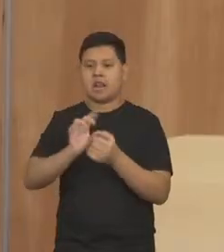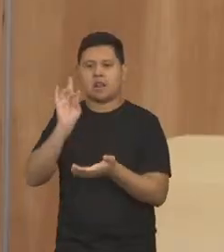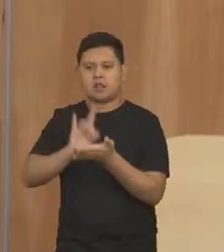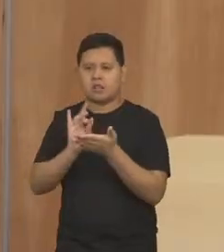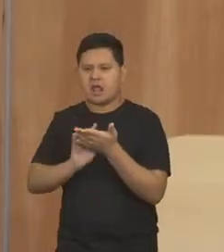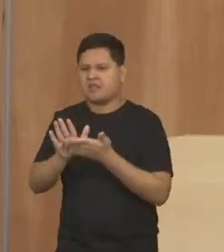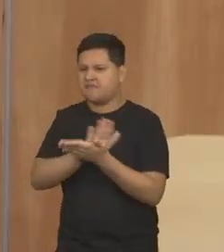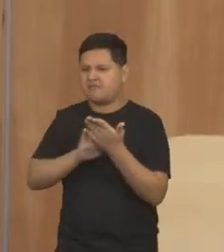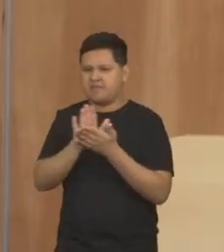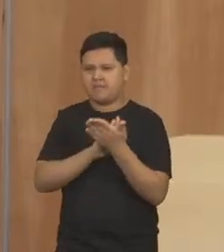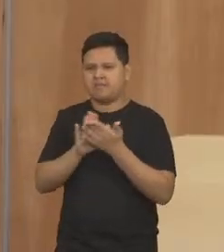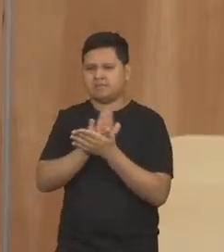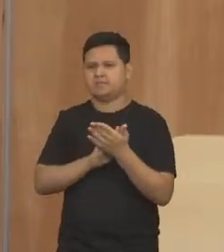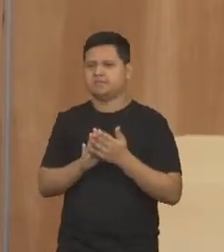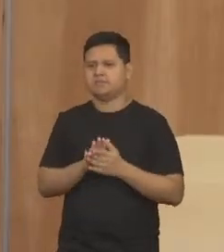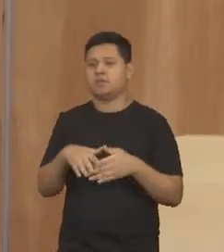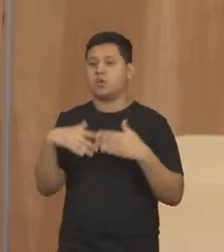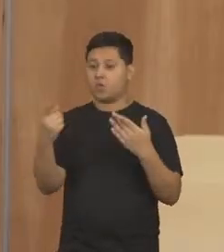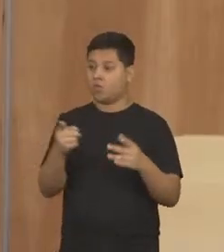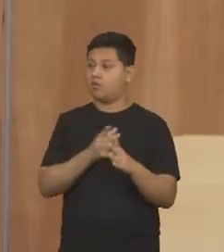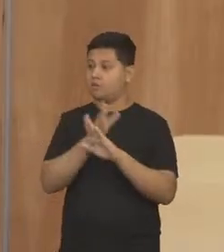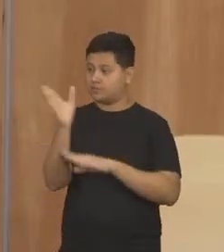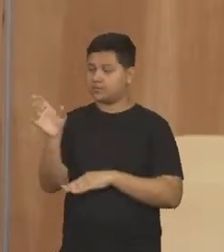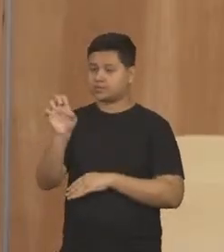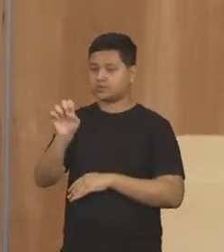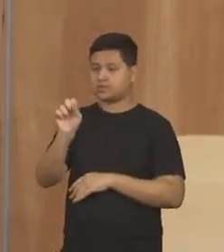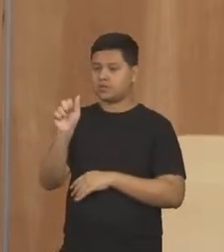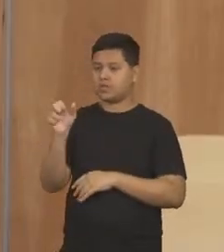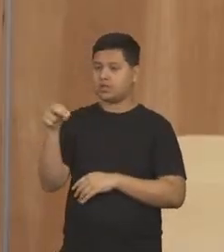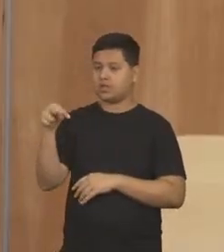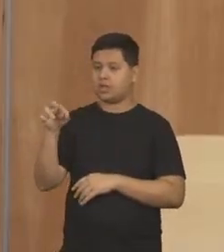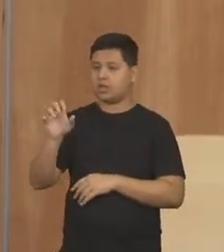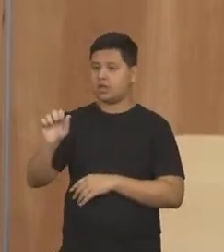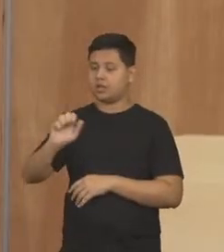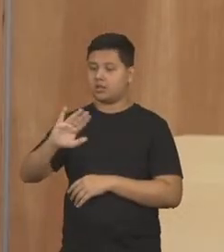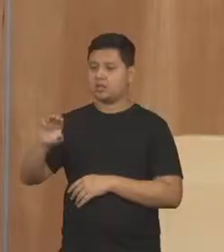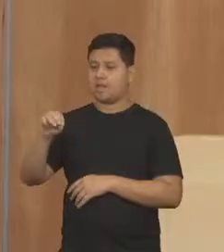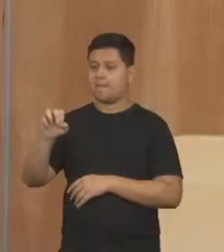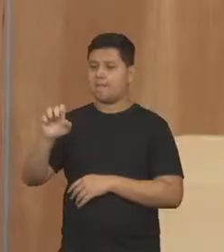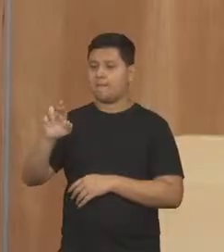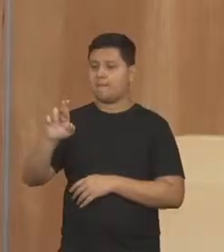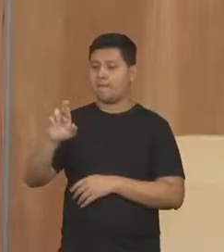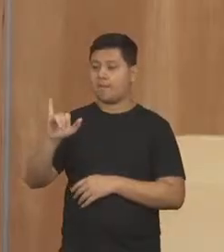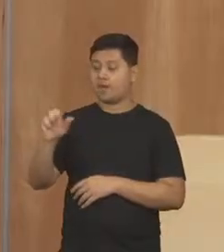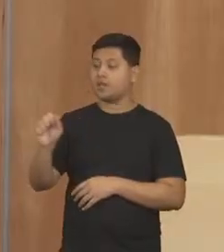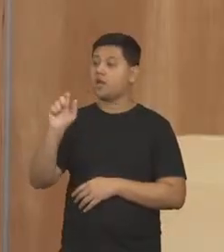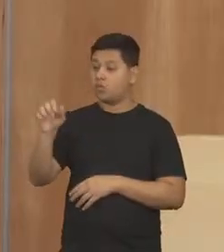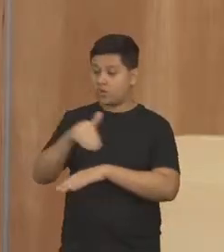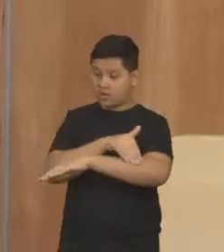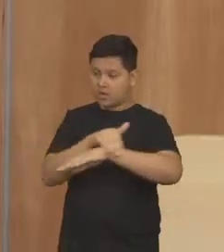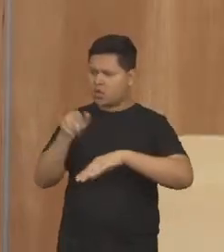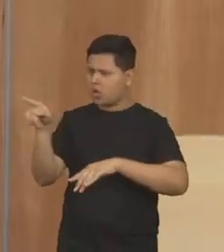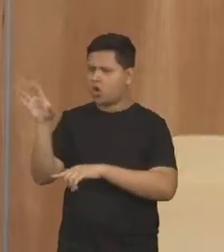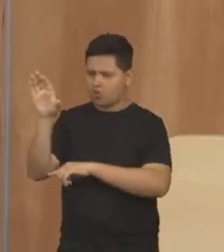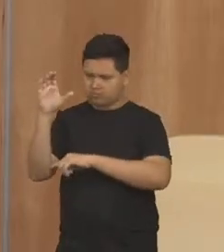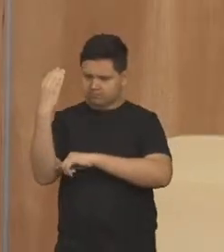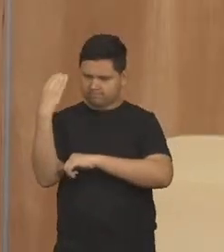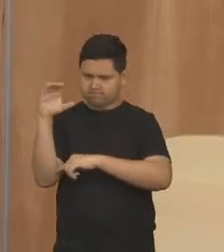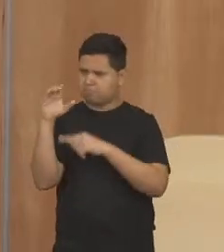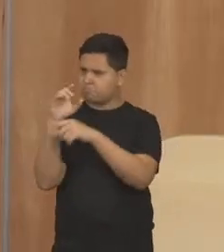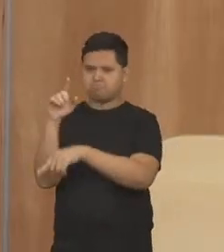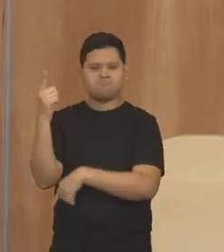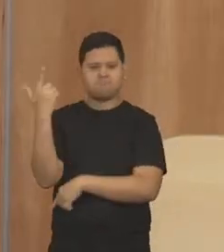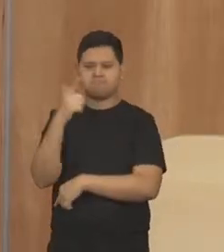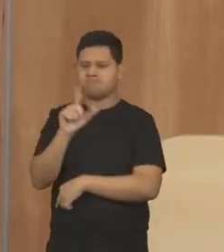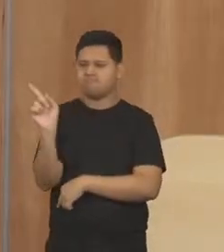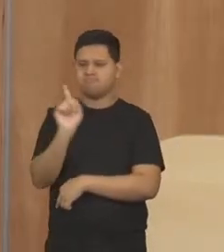nada. Quando eu fui lá no Santa Marina, um dos pontos que o Lázaro destacou sobre o Parque Linear Tupinambás é que as câmeras que ficam ali no parque não